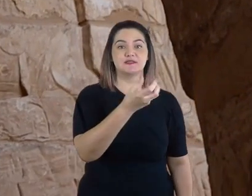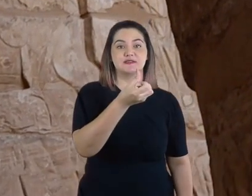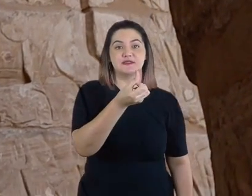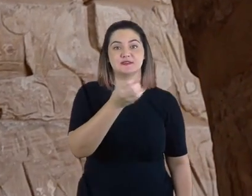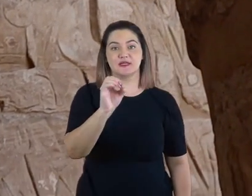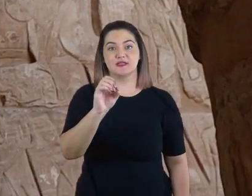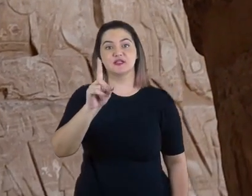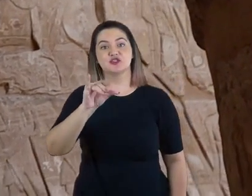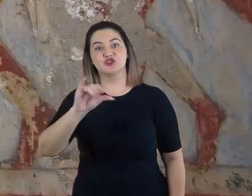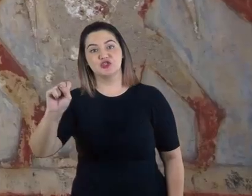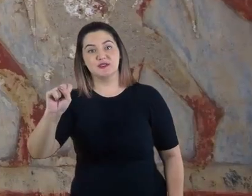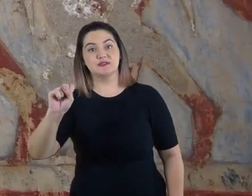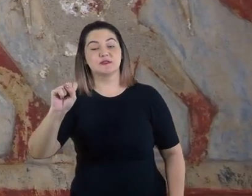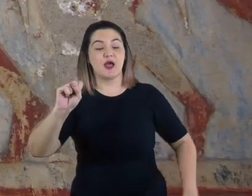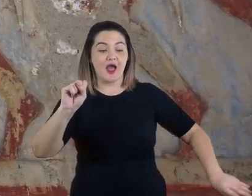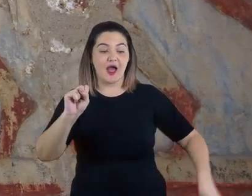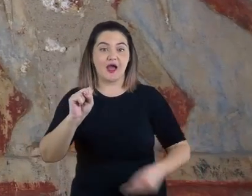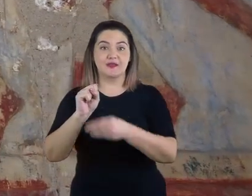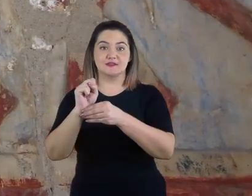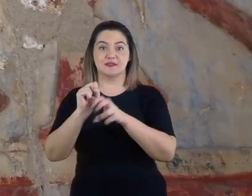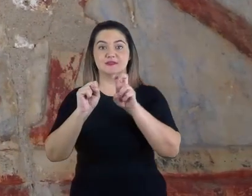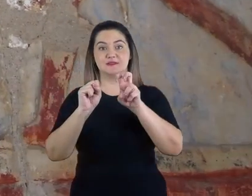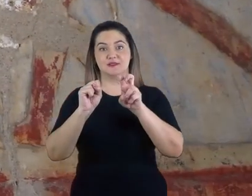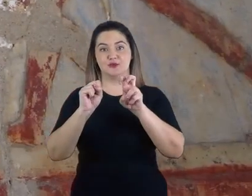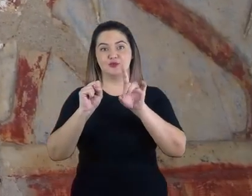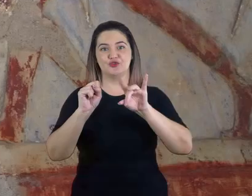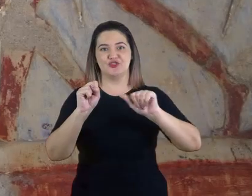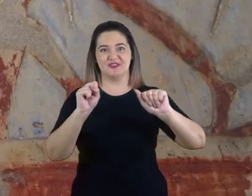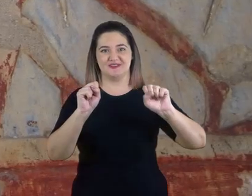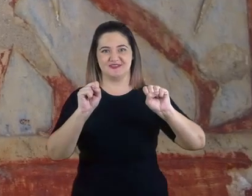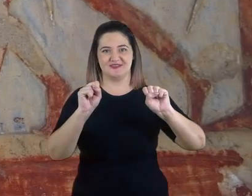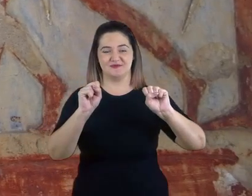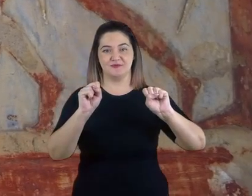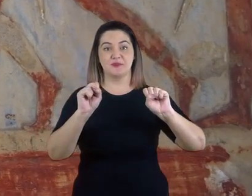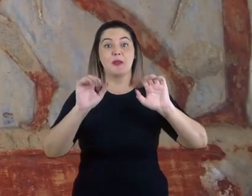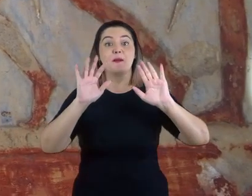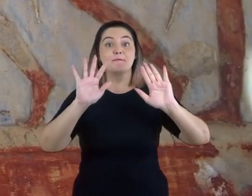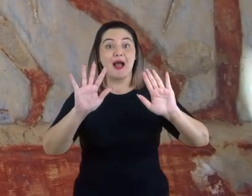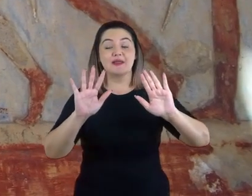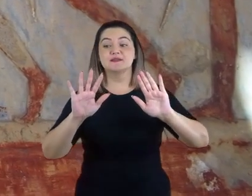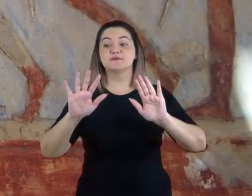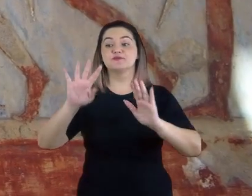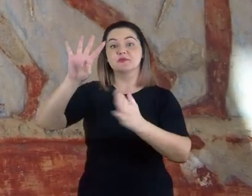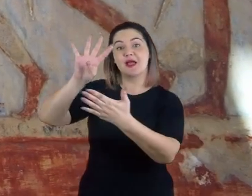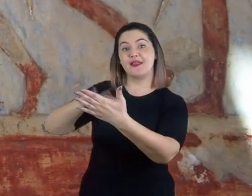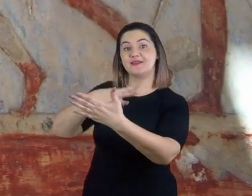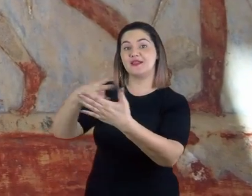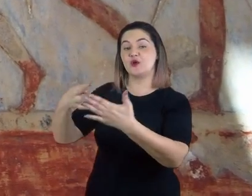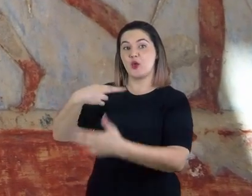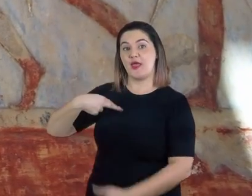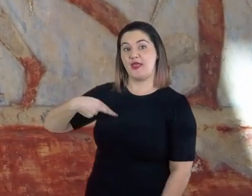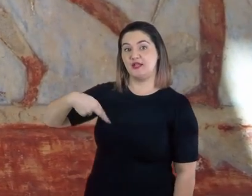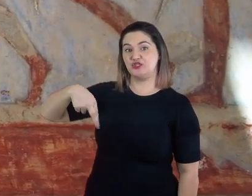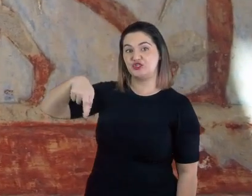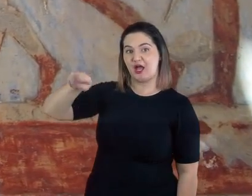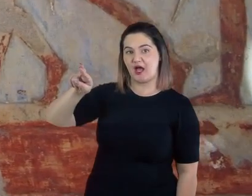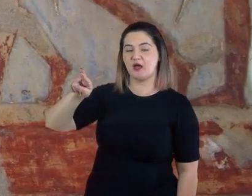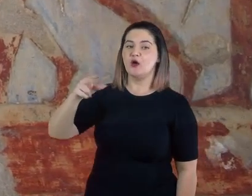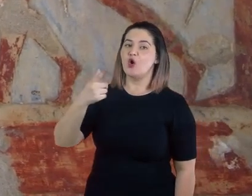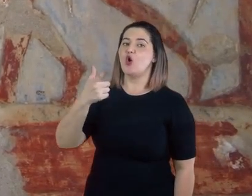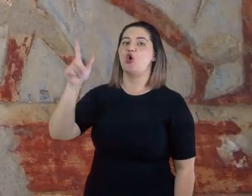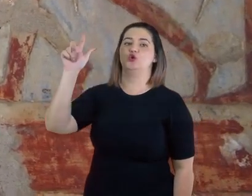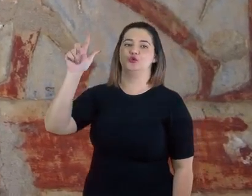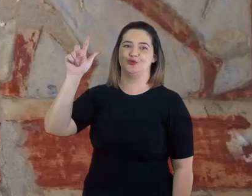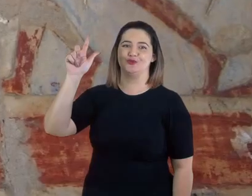dias adicionais. Mas os festivais religiosos seriam celebrados nos templos de acordo com outro calendário,